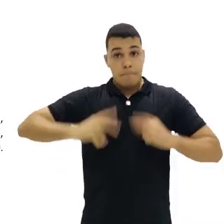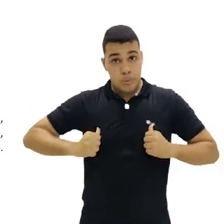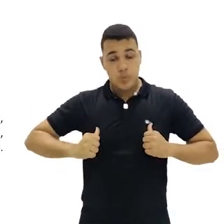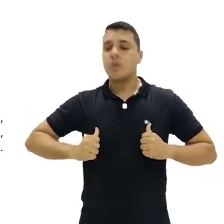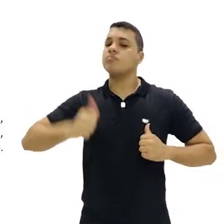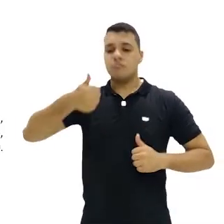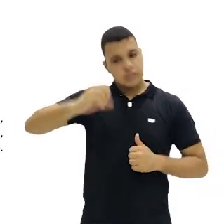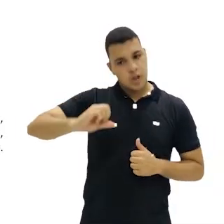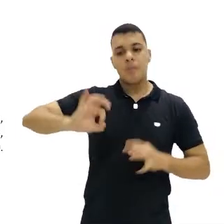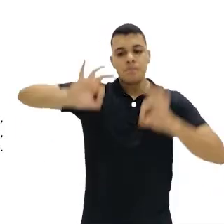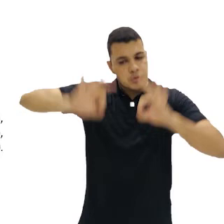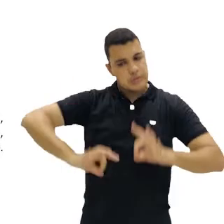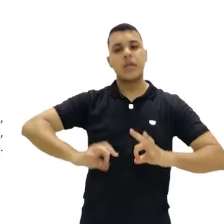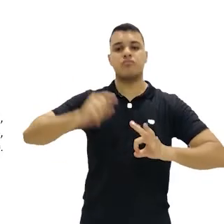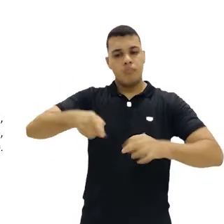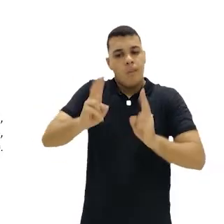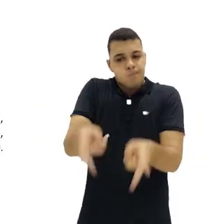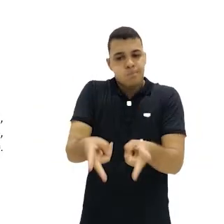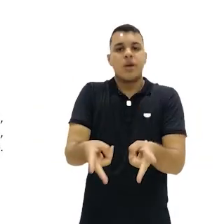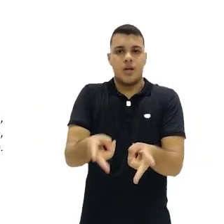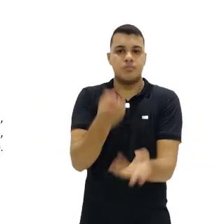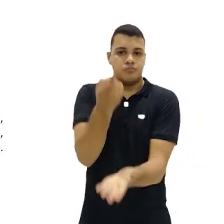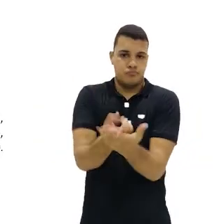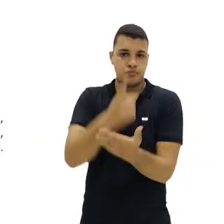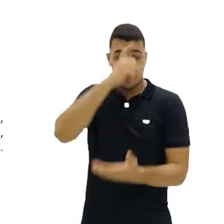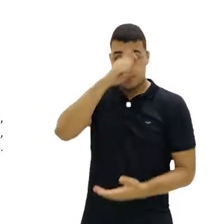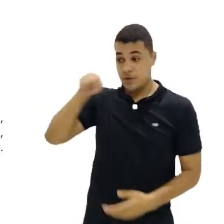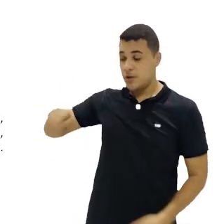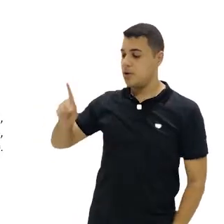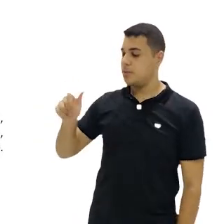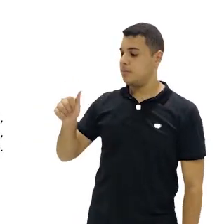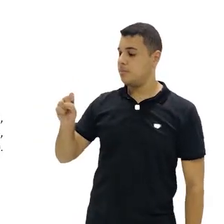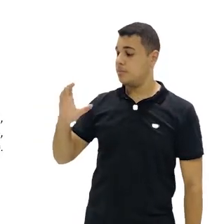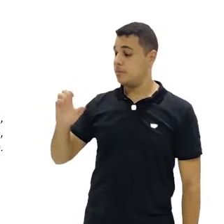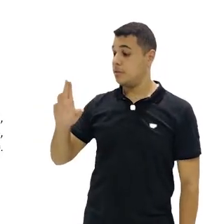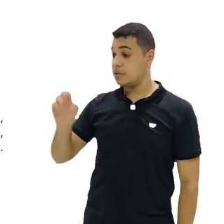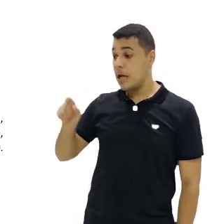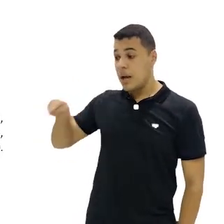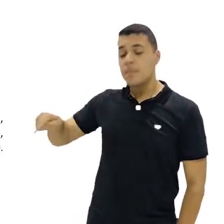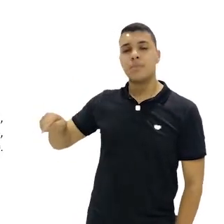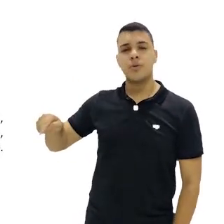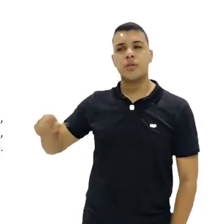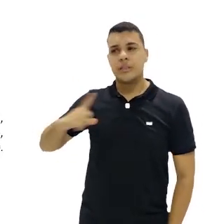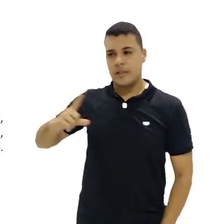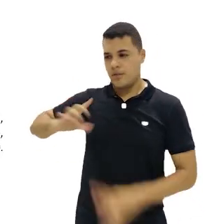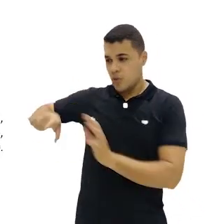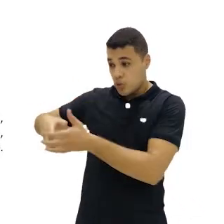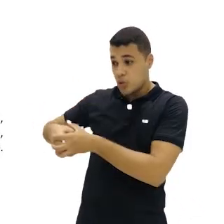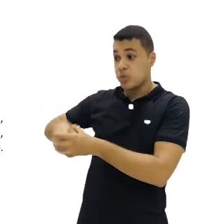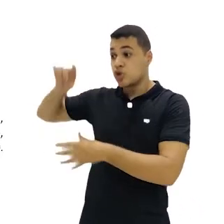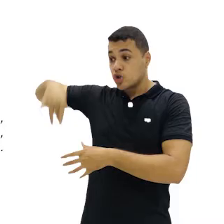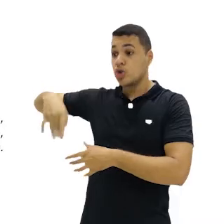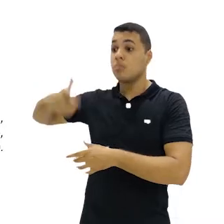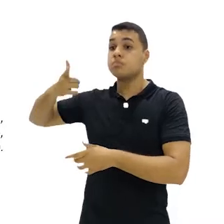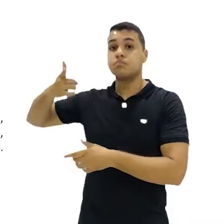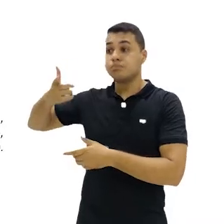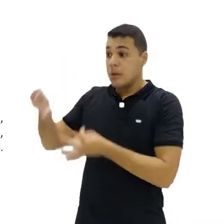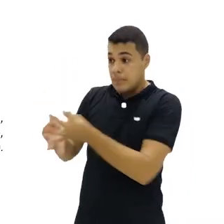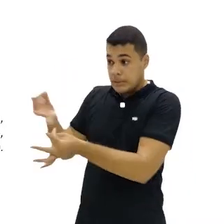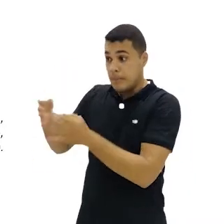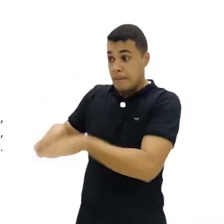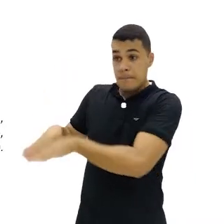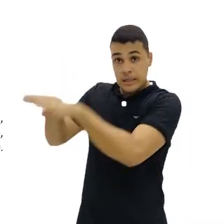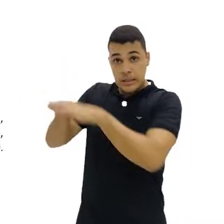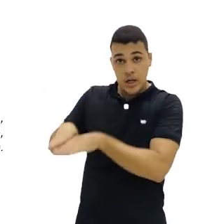da substância inerte, pacientes só receberam o tratamento padrão, sem essas 2 drogas, 16%